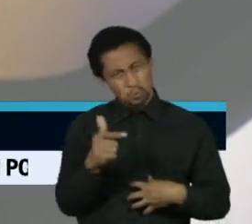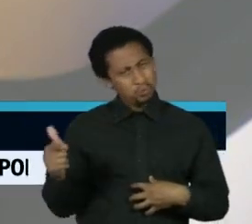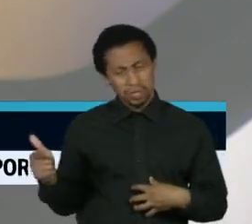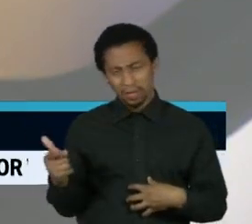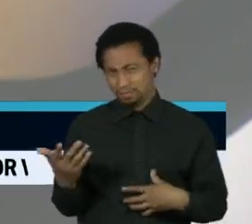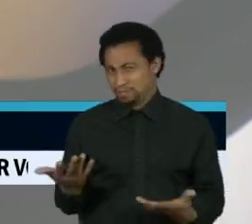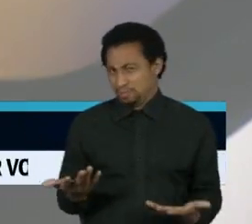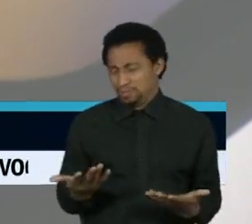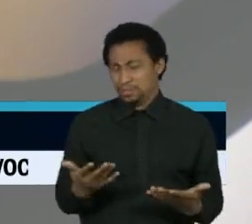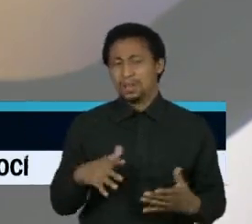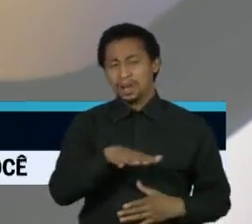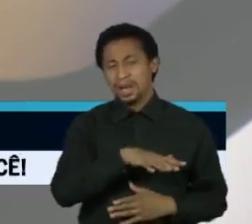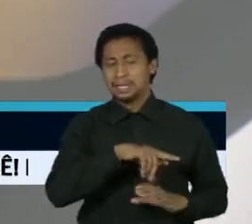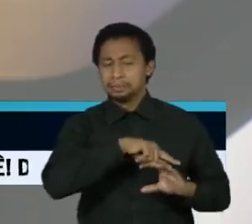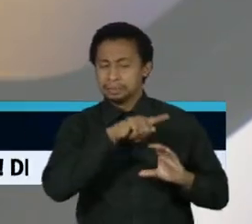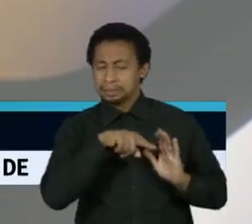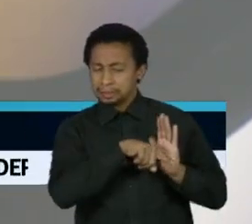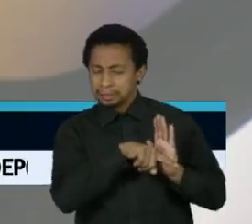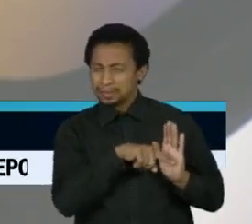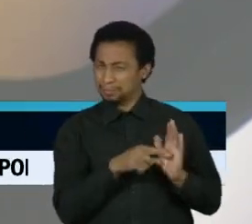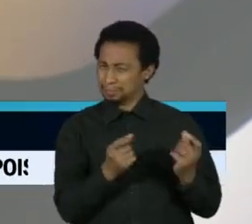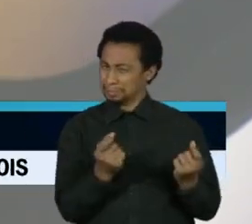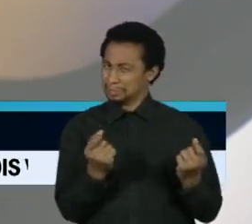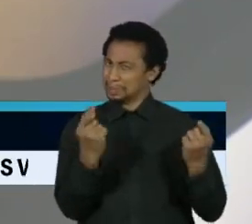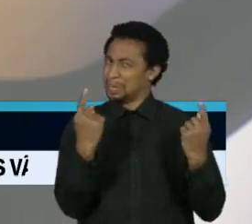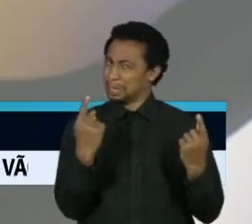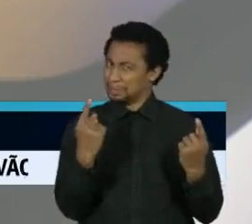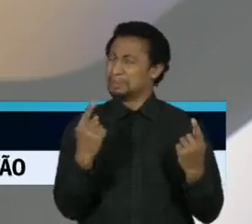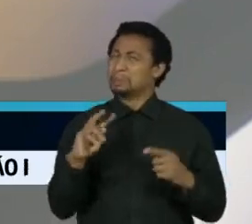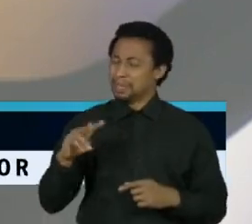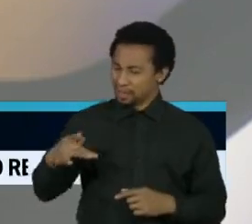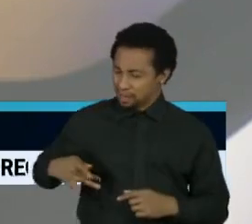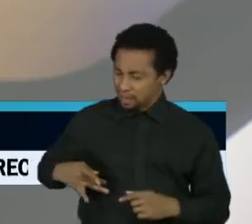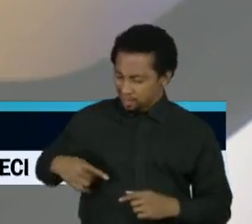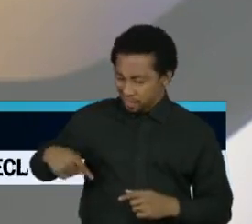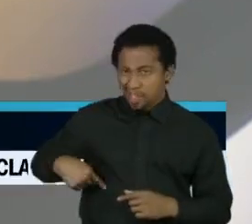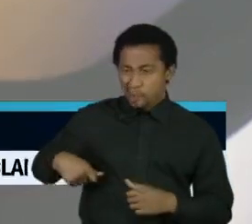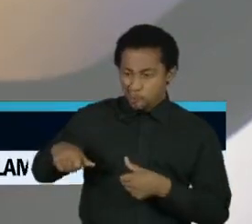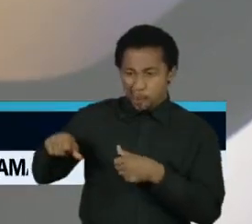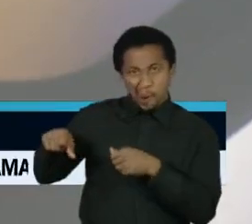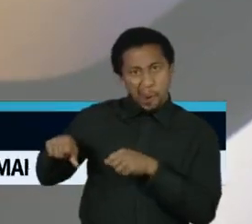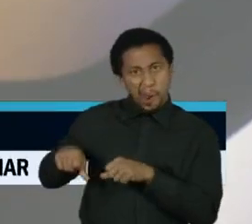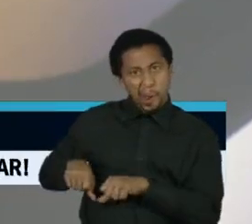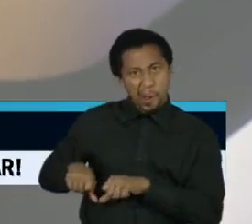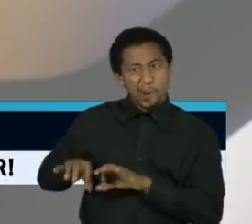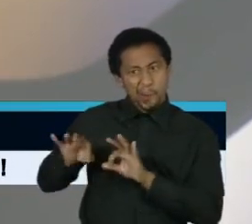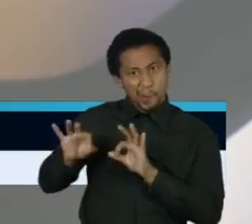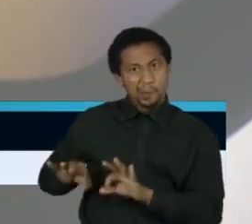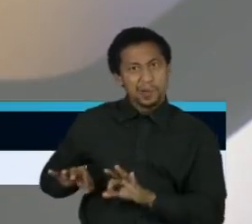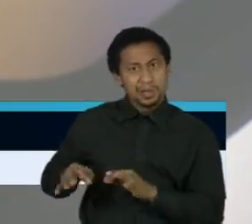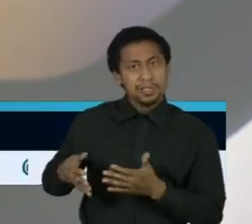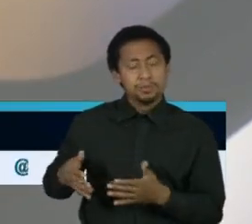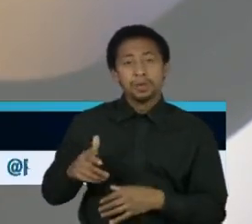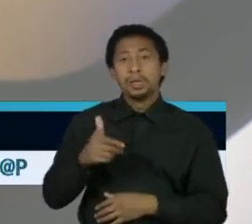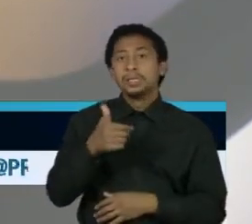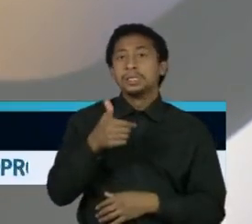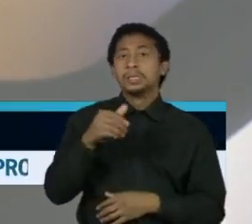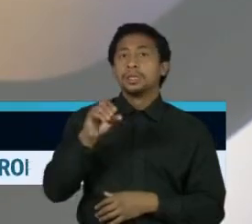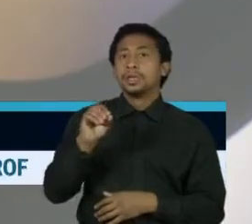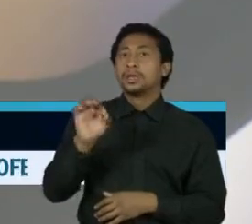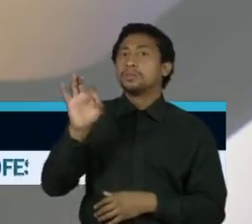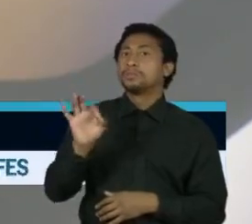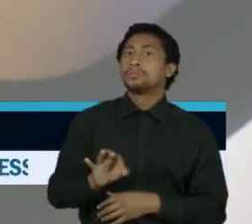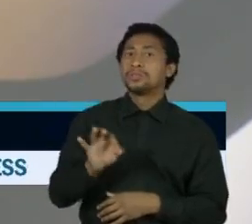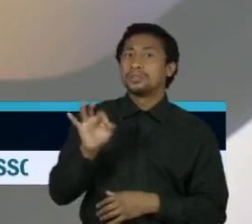toda a comunidade científica é a inflamação grau de inflamação do fígado dessas crianças 10 por cento